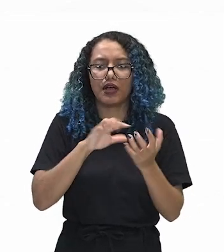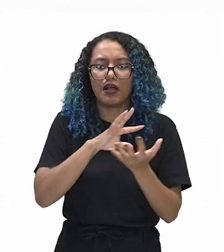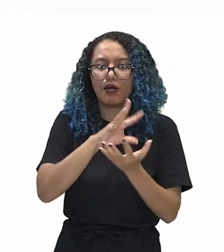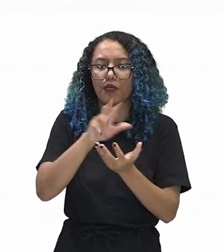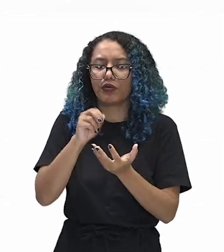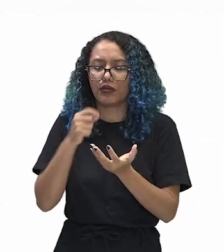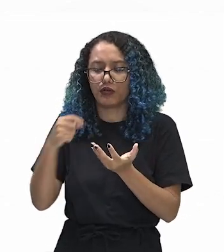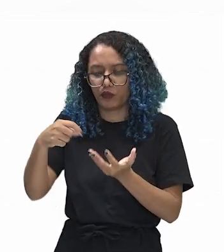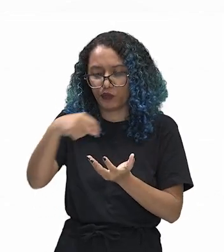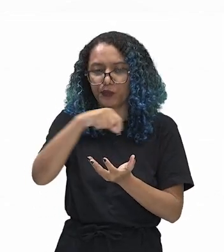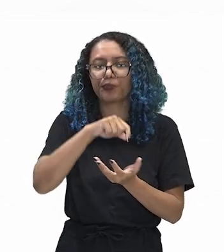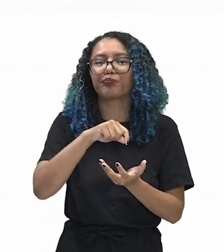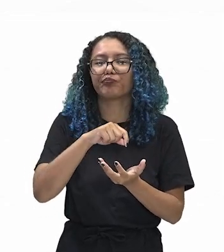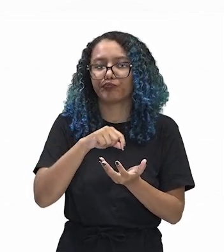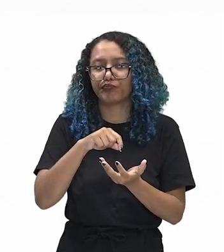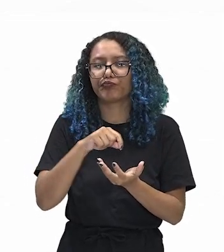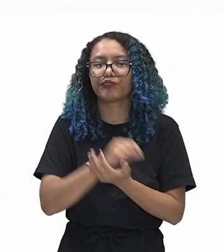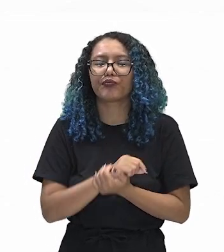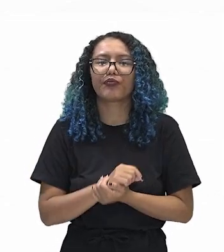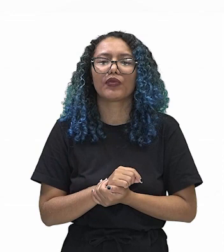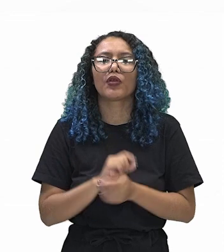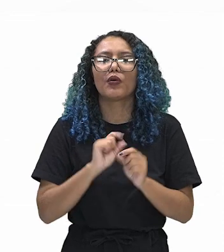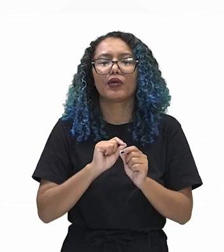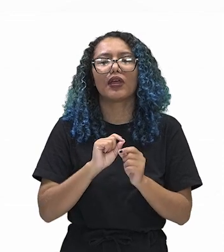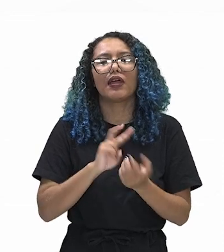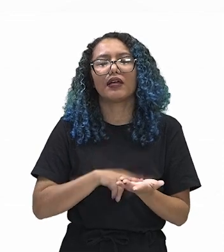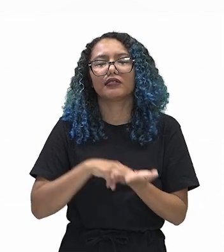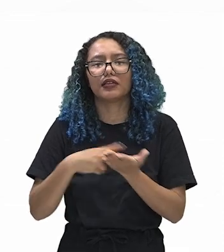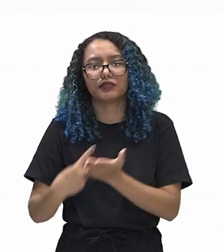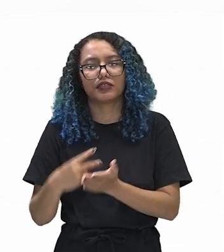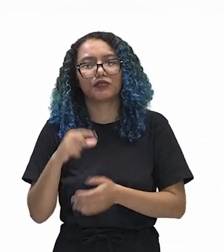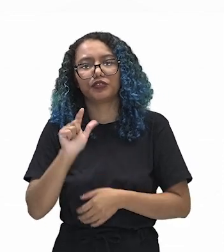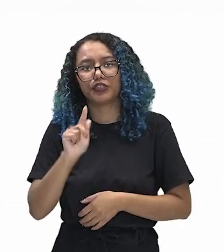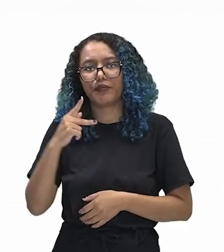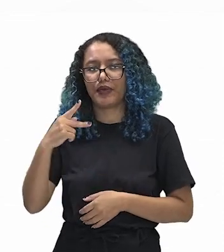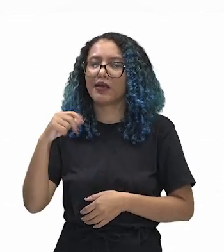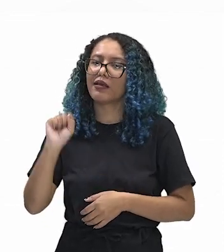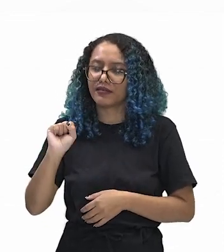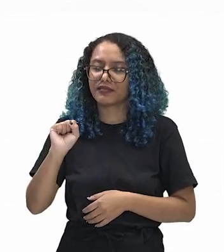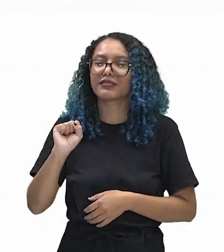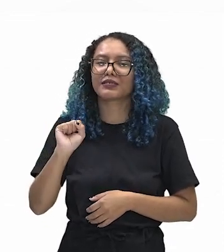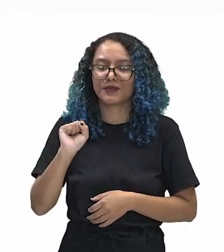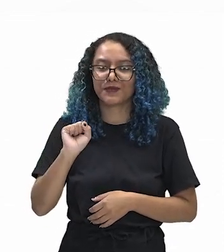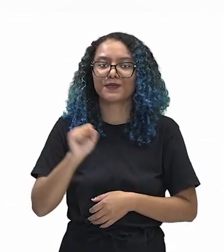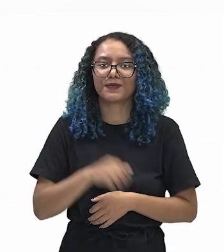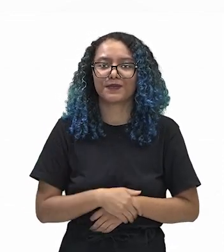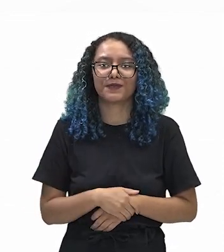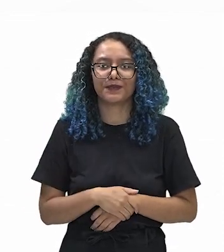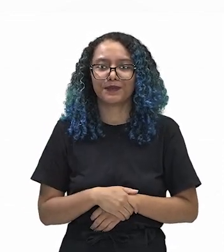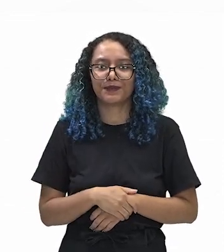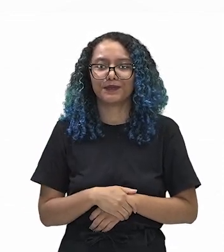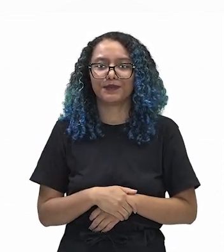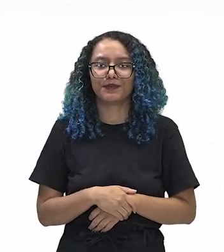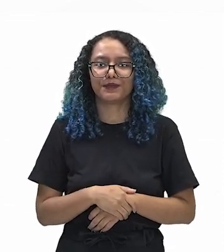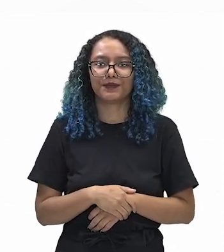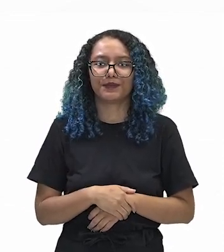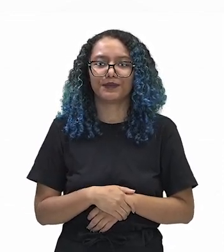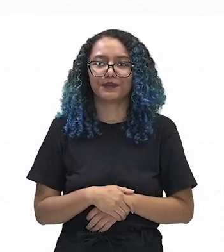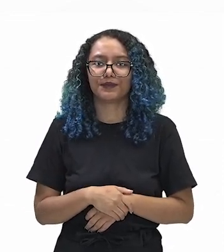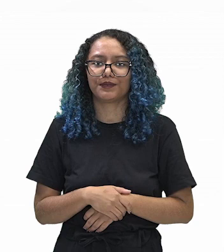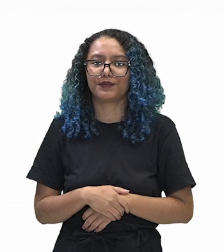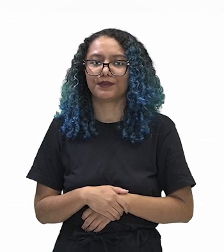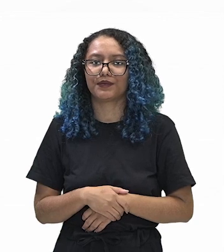posicionamento global. Isso é a tradução do GPS, tá, pessoal? Isso é a tradução aí do